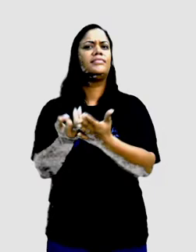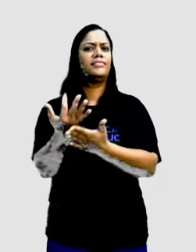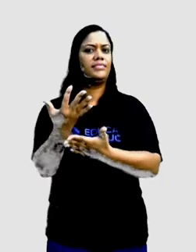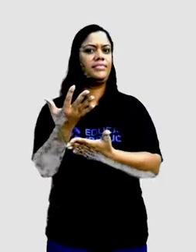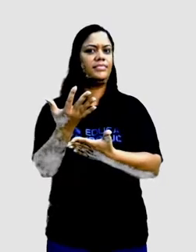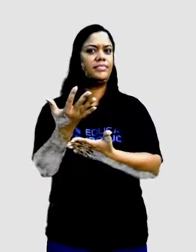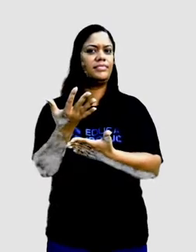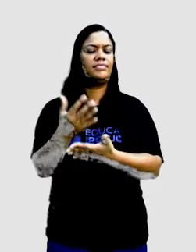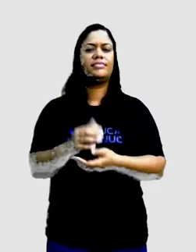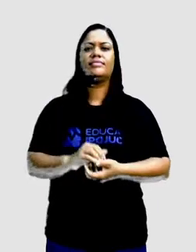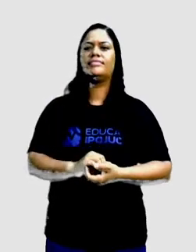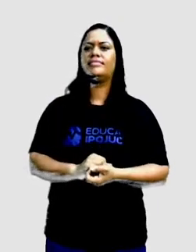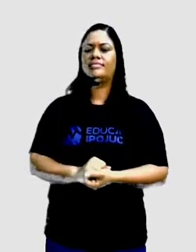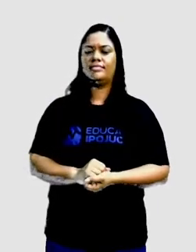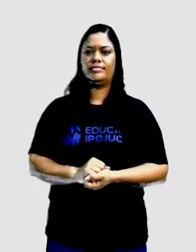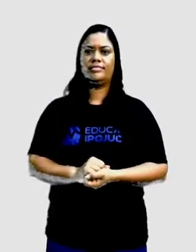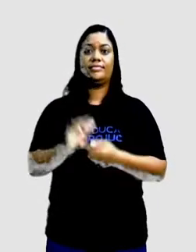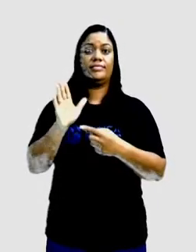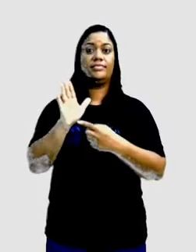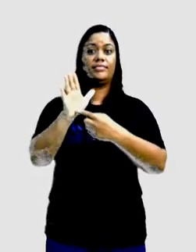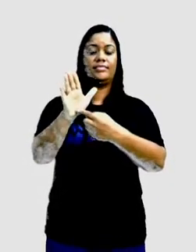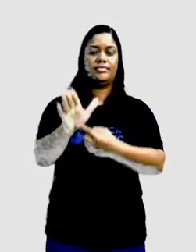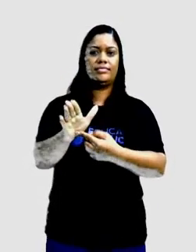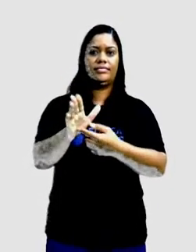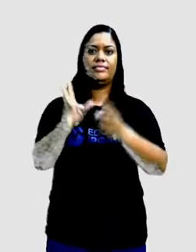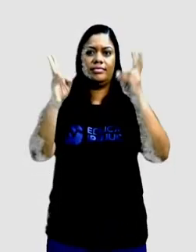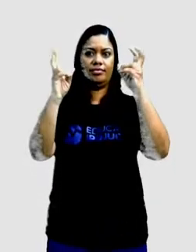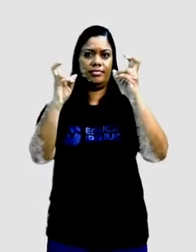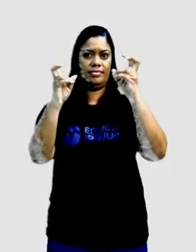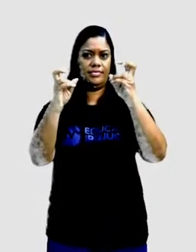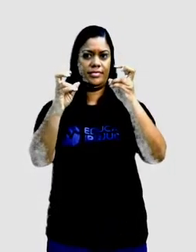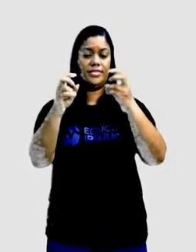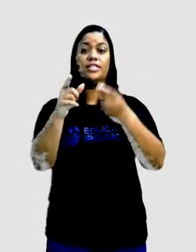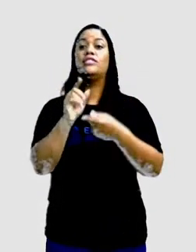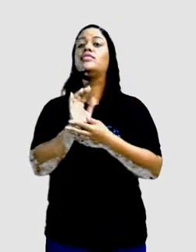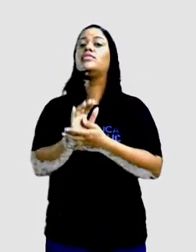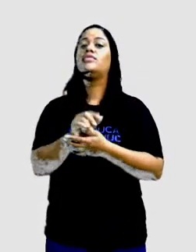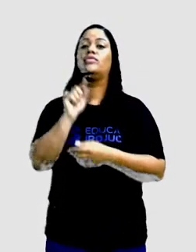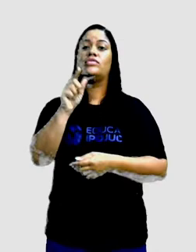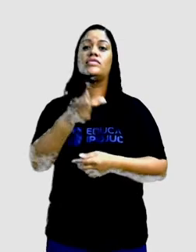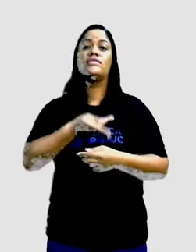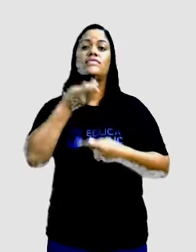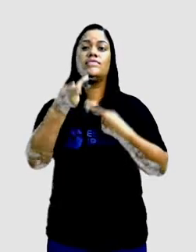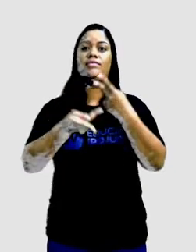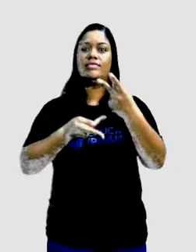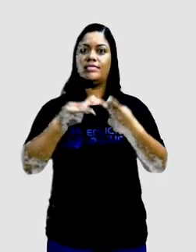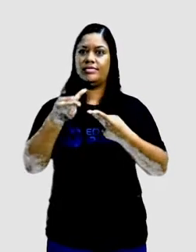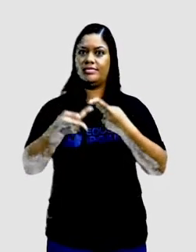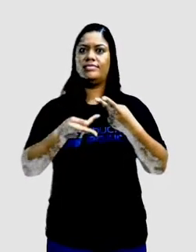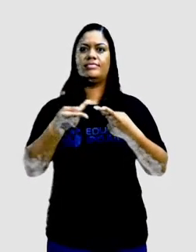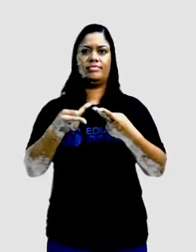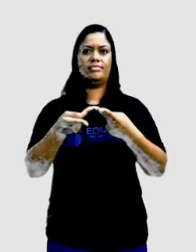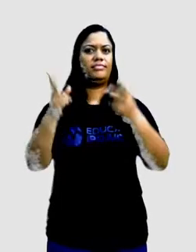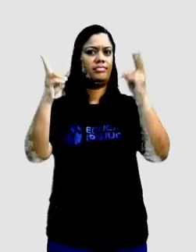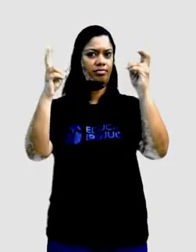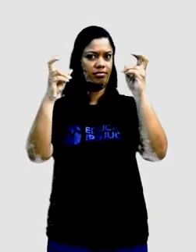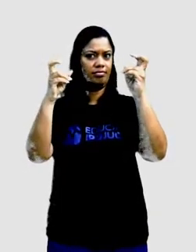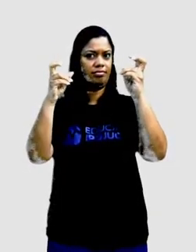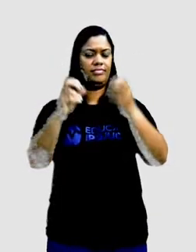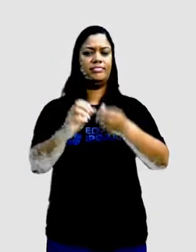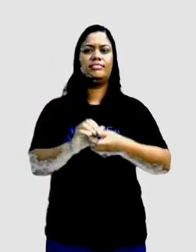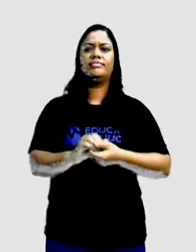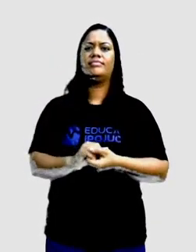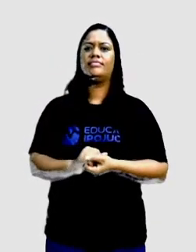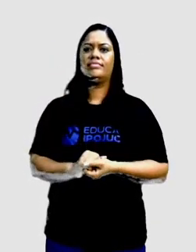então exposição a respeito de algum tema vocês pô falar a respeito de algum tema é